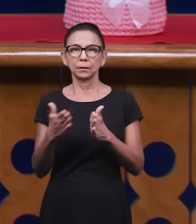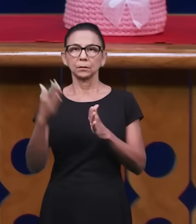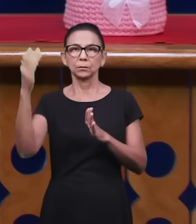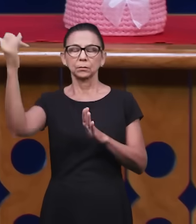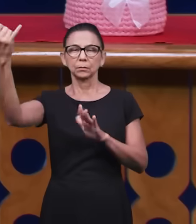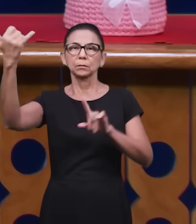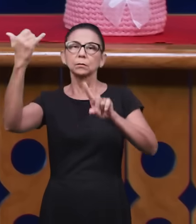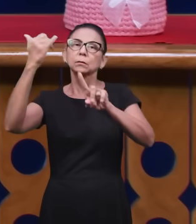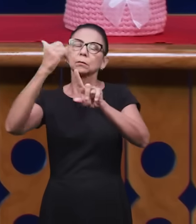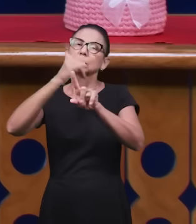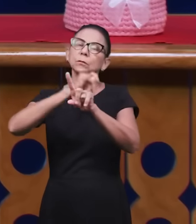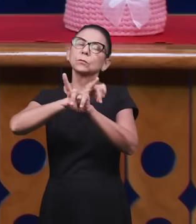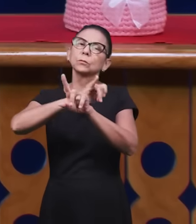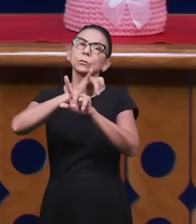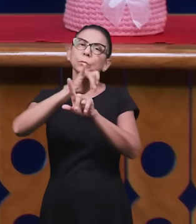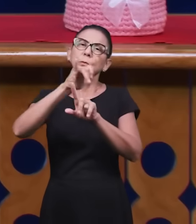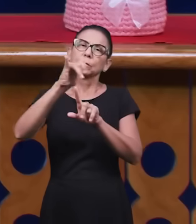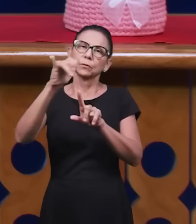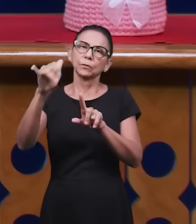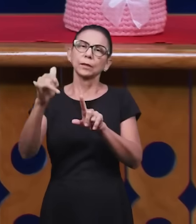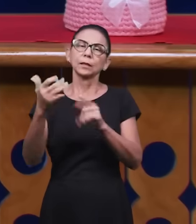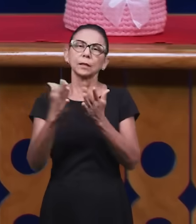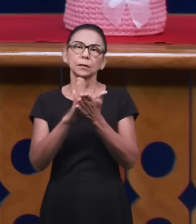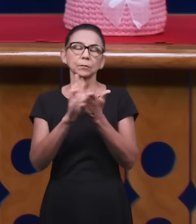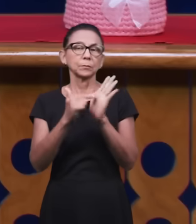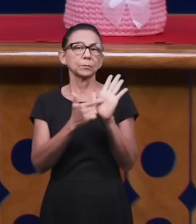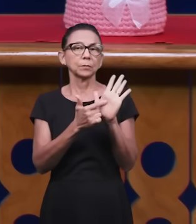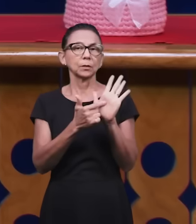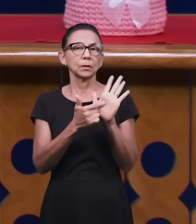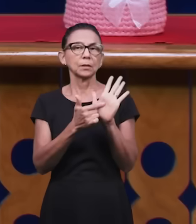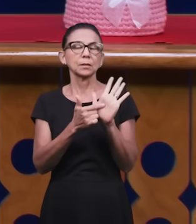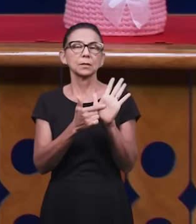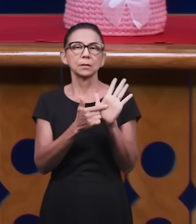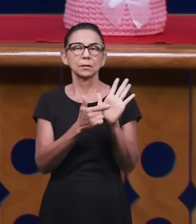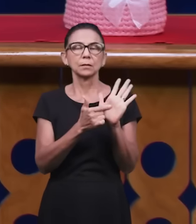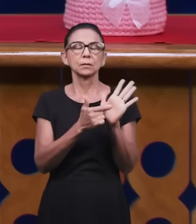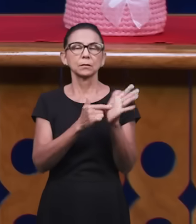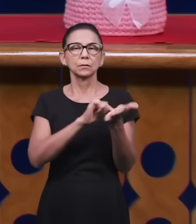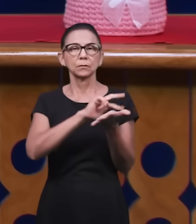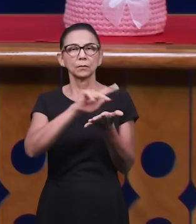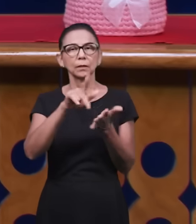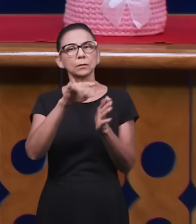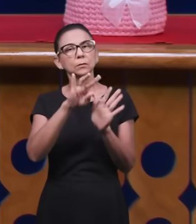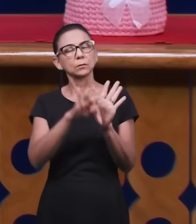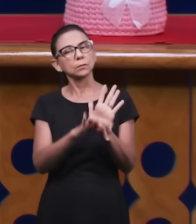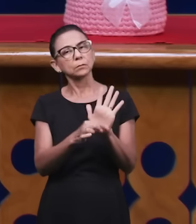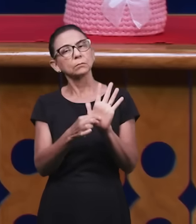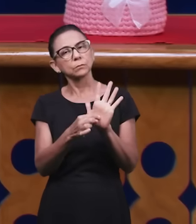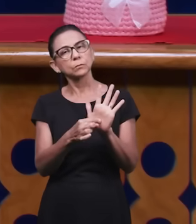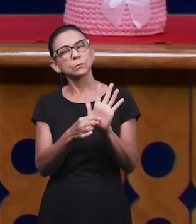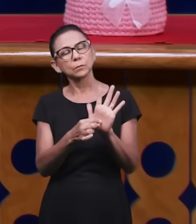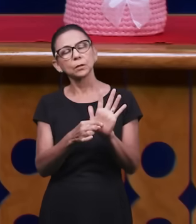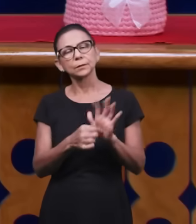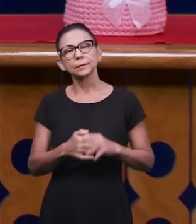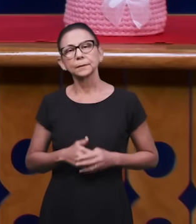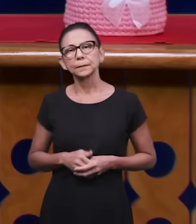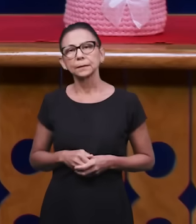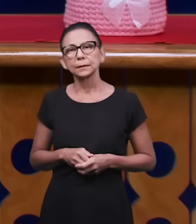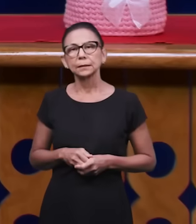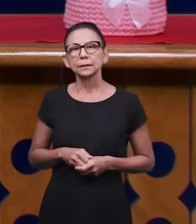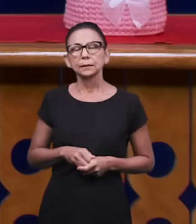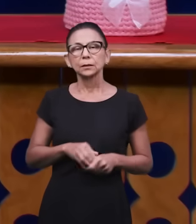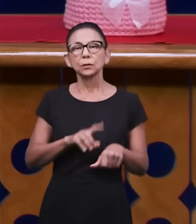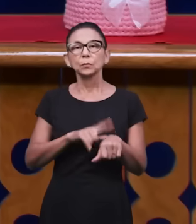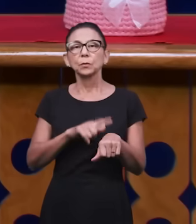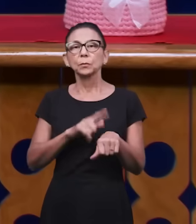apontado na Bíblia, registrado em vários textos, um momento chamado de breve.